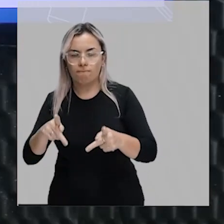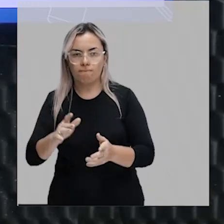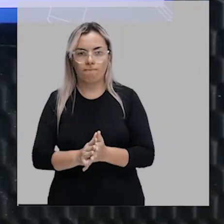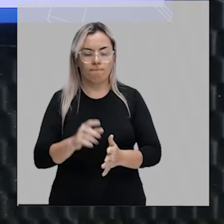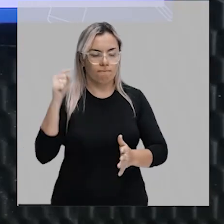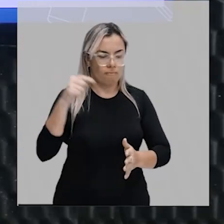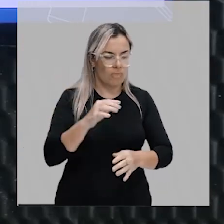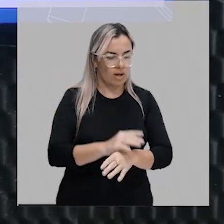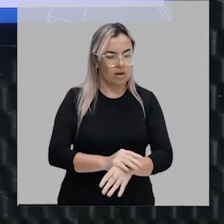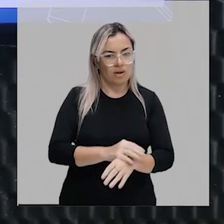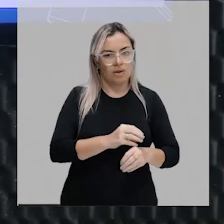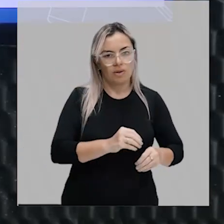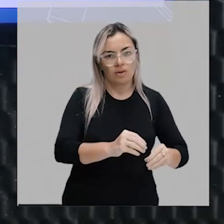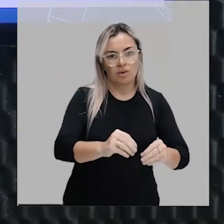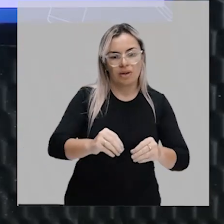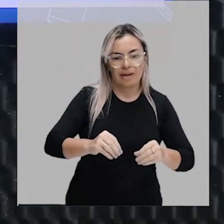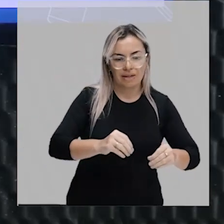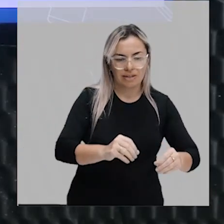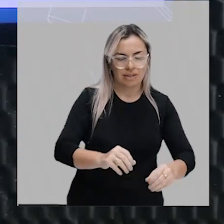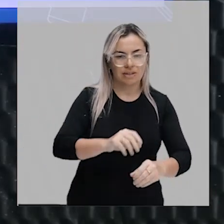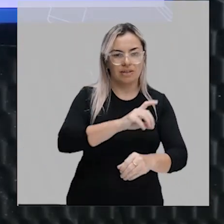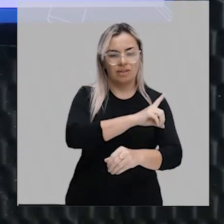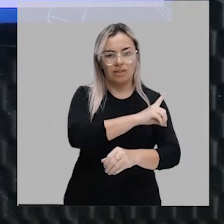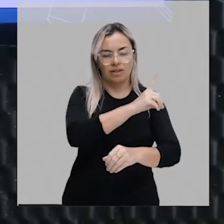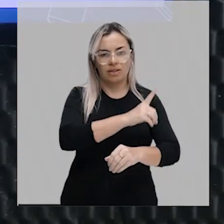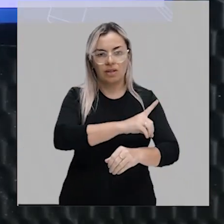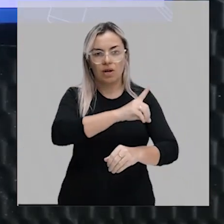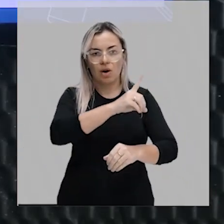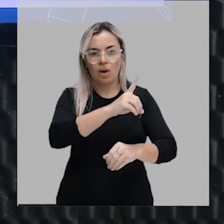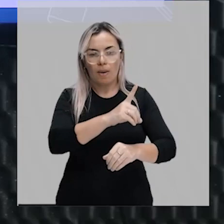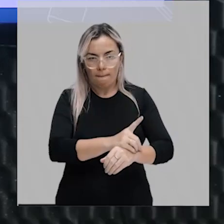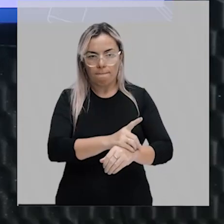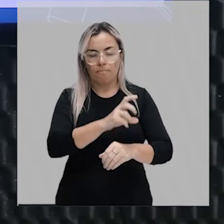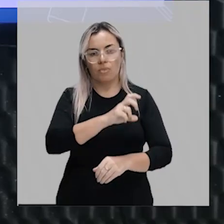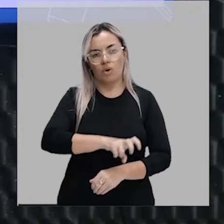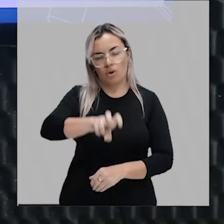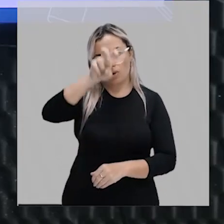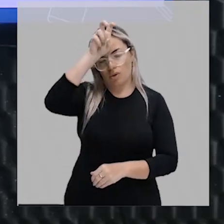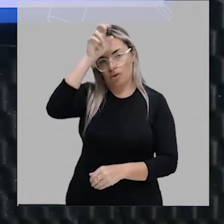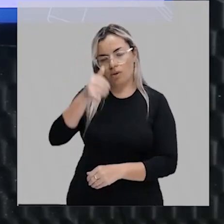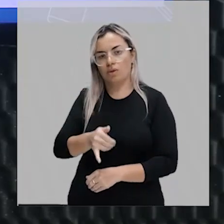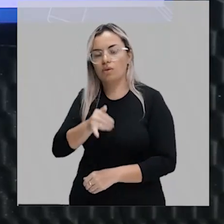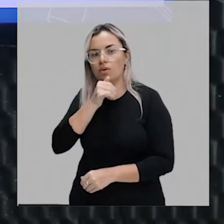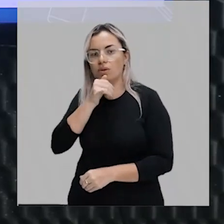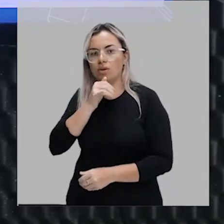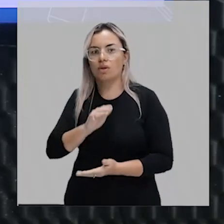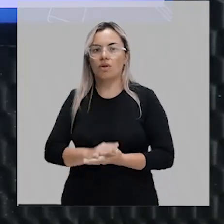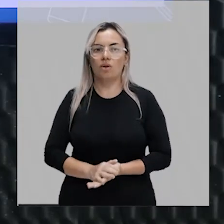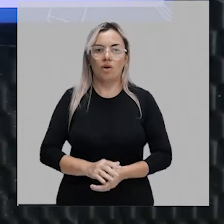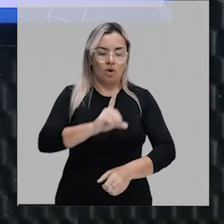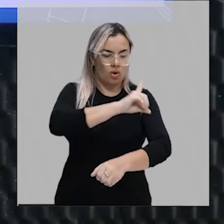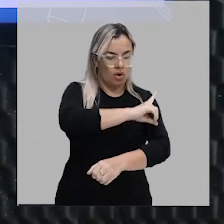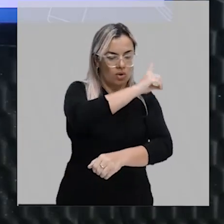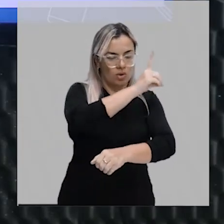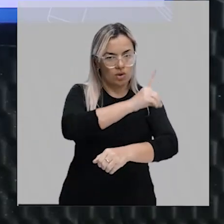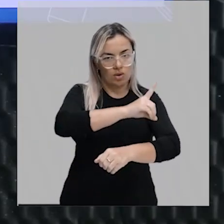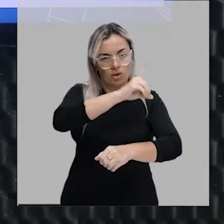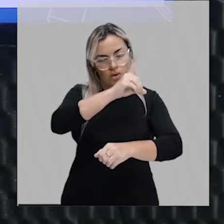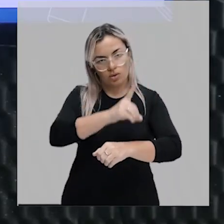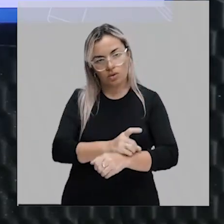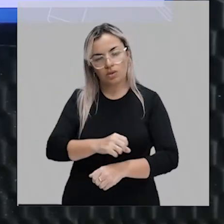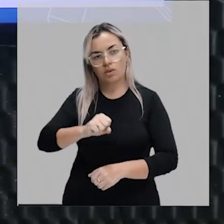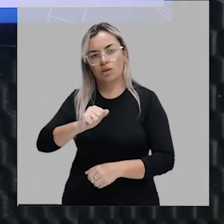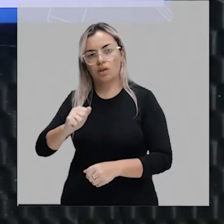ou mesmo montanhosas. Olha o caso do Egito. Nós temos o deserto do Saara. Olha